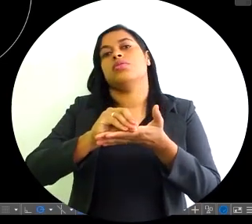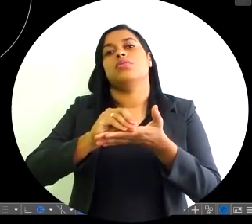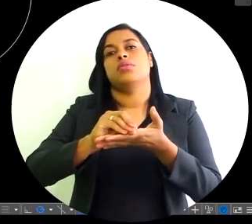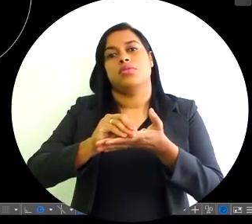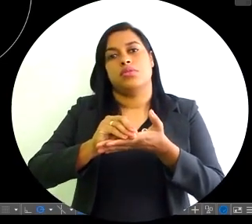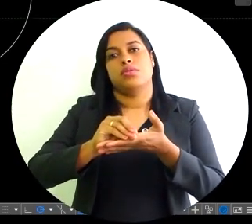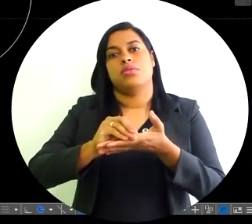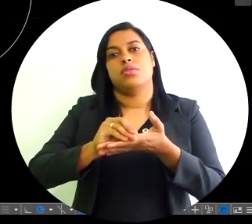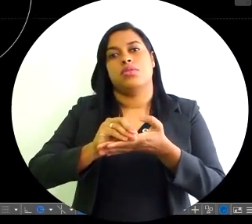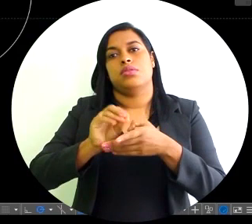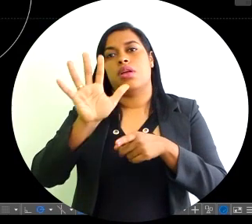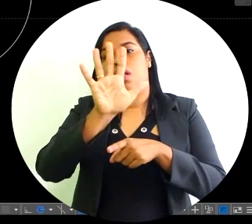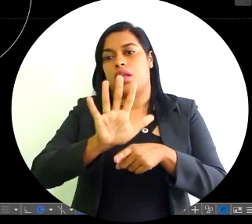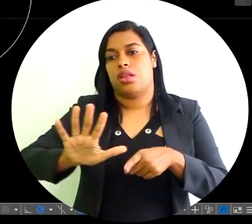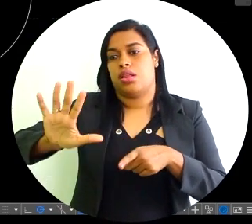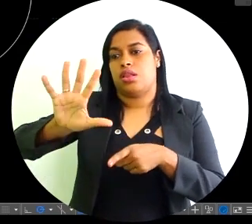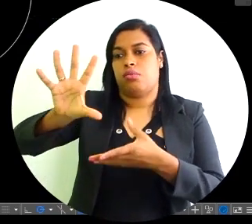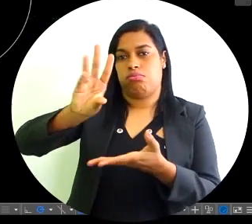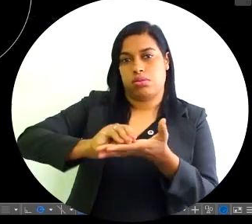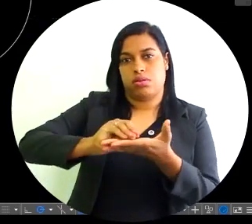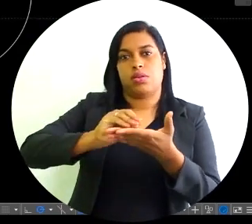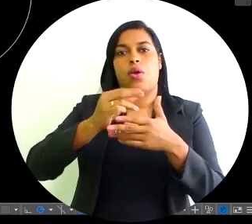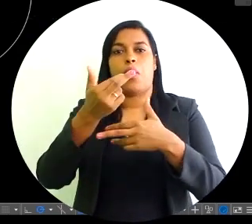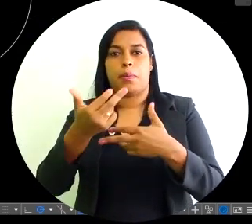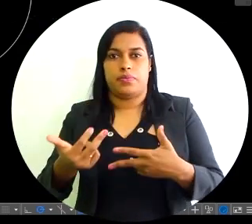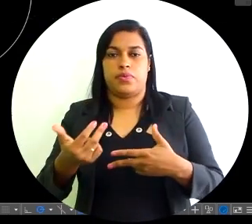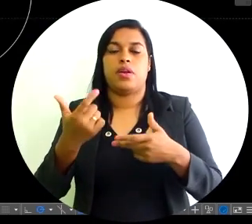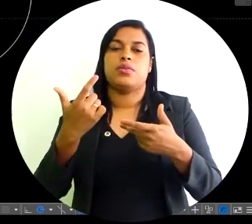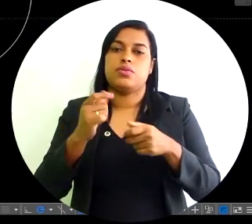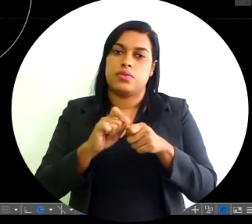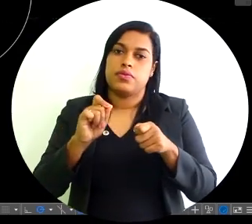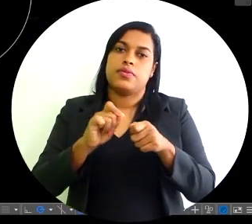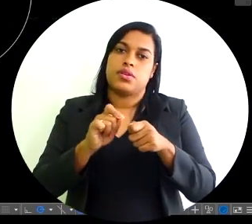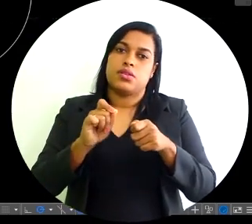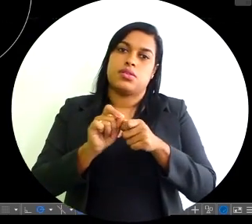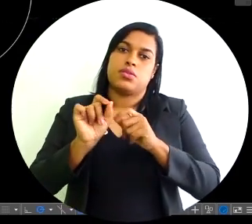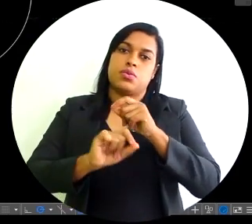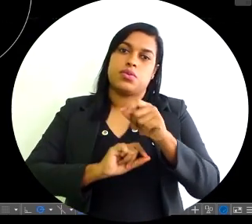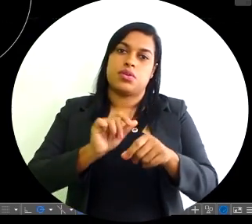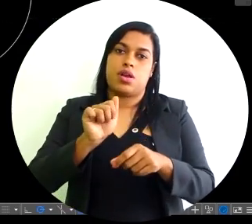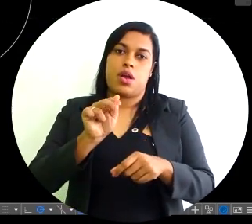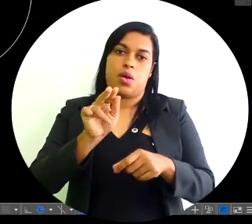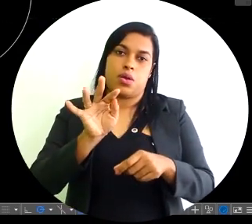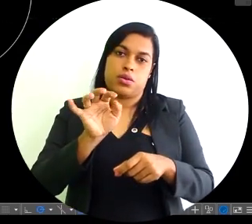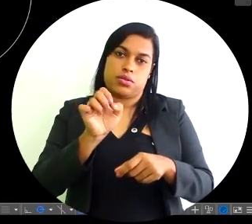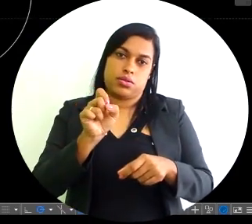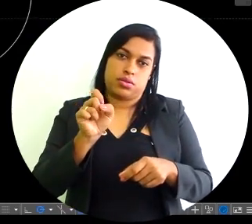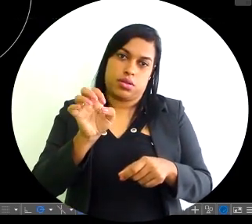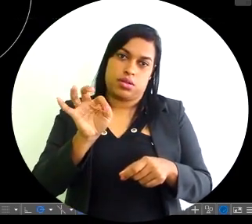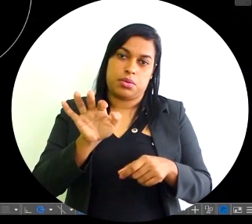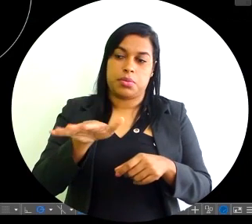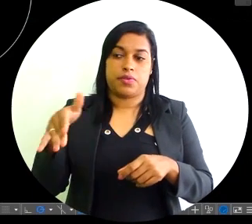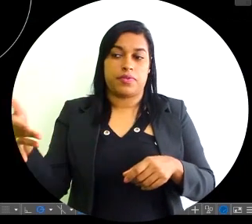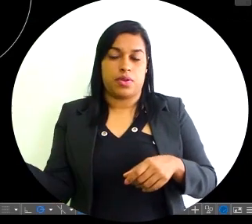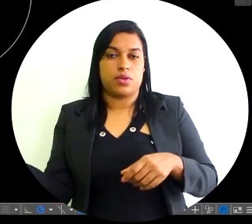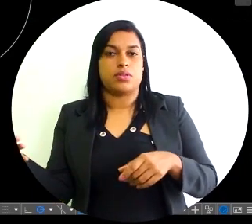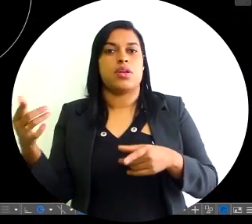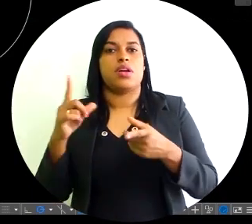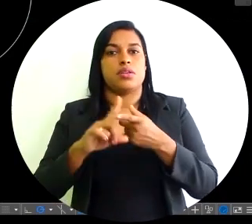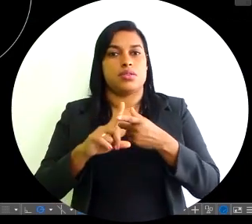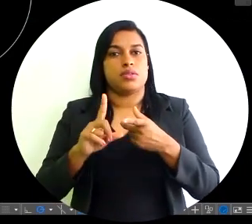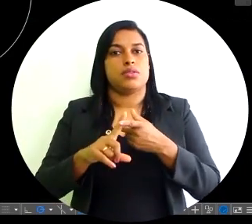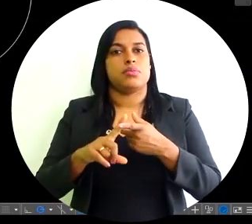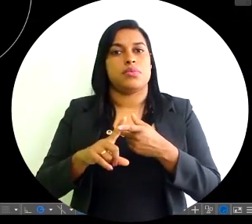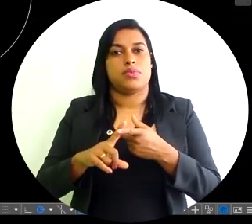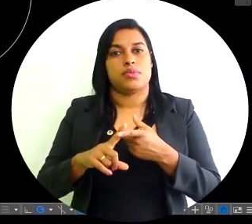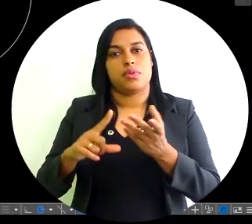selecionar o objeto e eu vou clicar tanto para o lado que eu quero que ele faça o offset dessa figura. Eu posso clicar ele para fora,